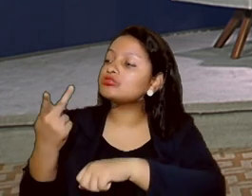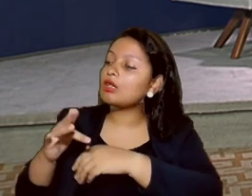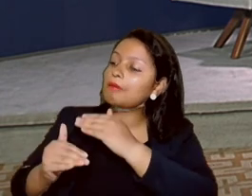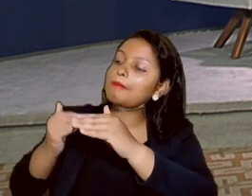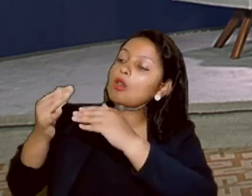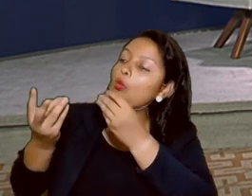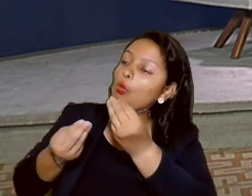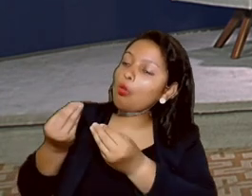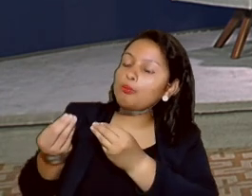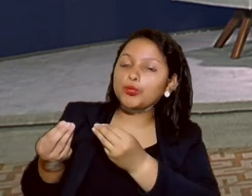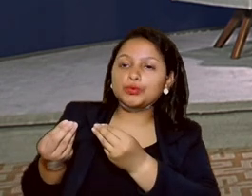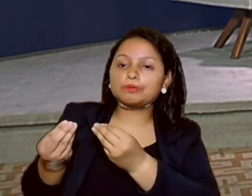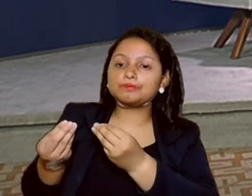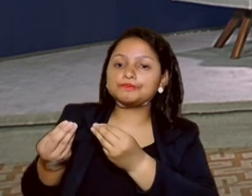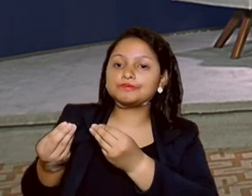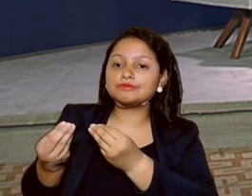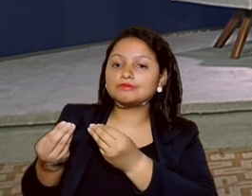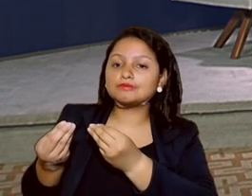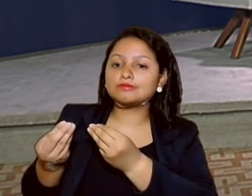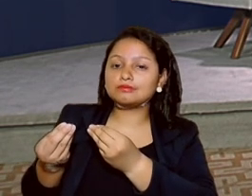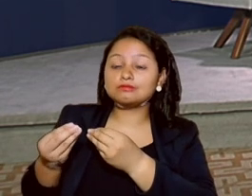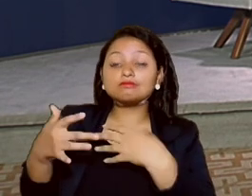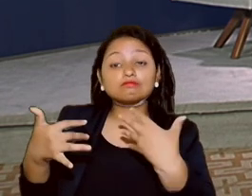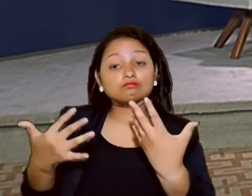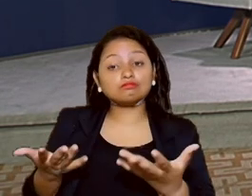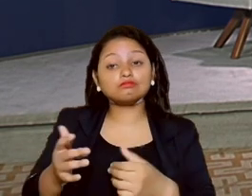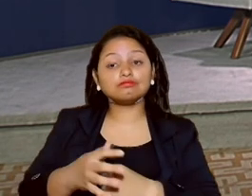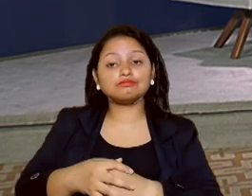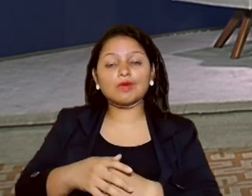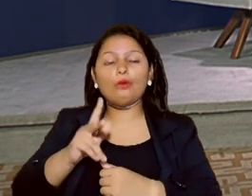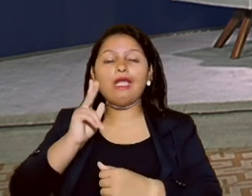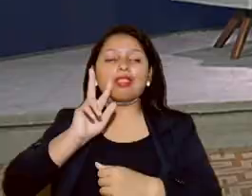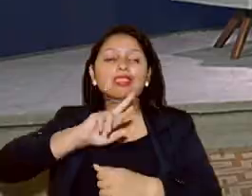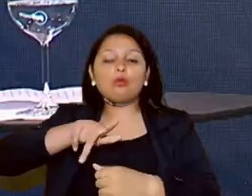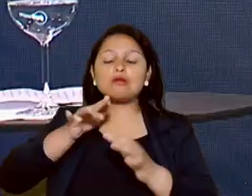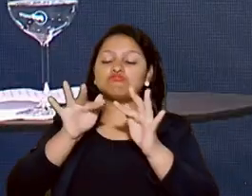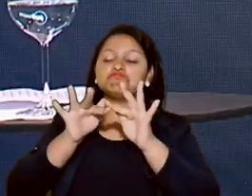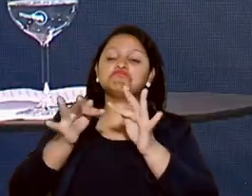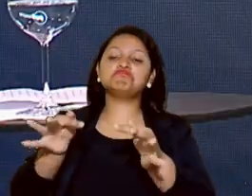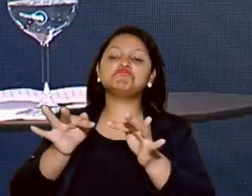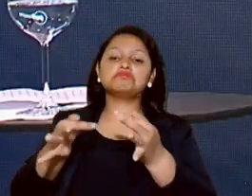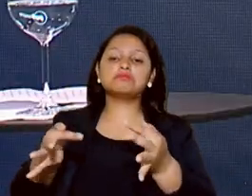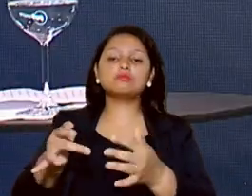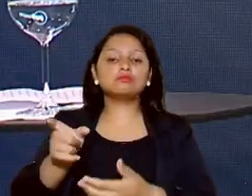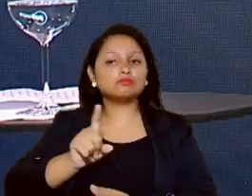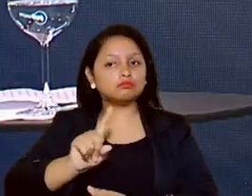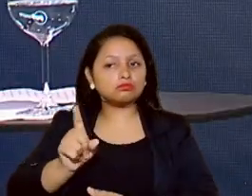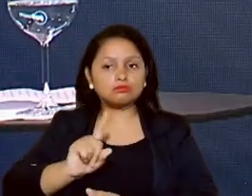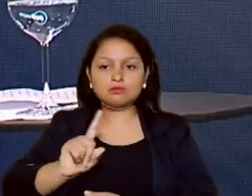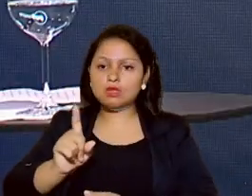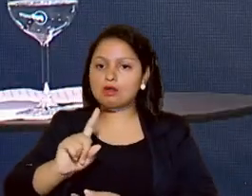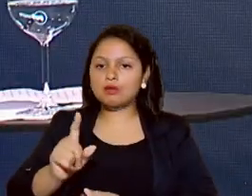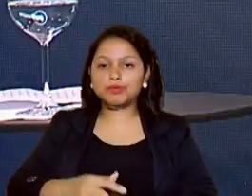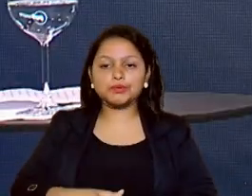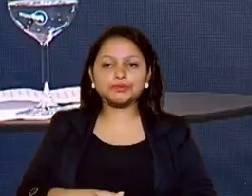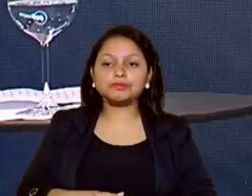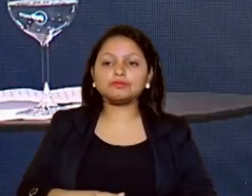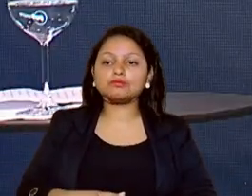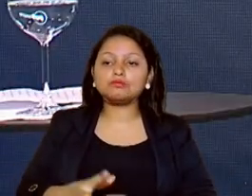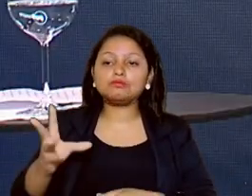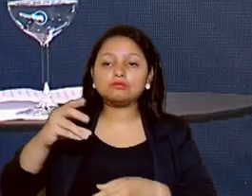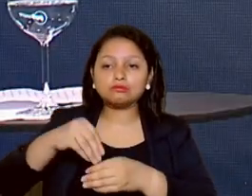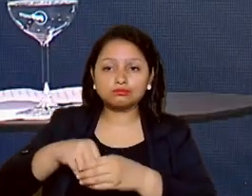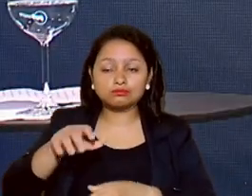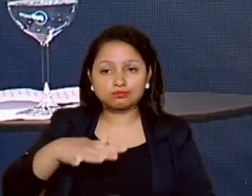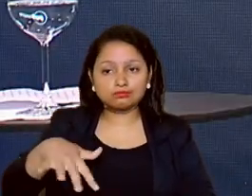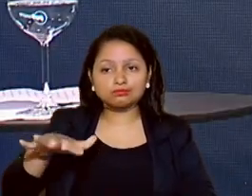não é não é pra ser olhado com a simplicidade de dizer que a tecnologia veio veio superar tudo dentro da visão de jornada